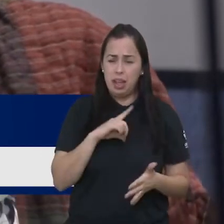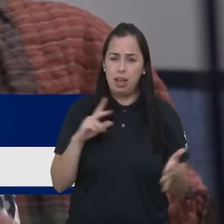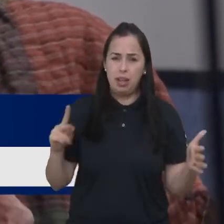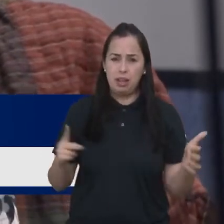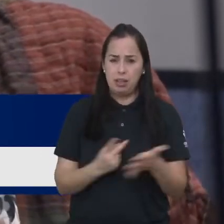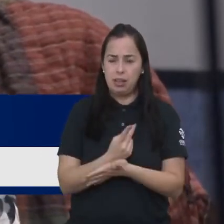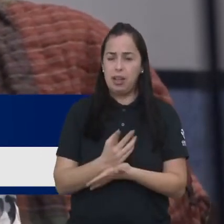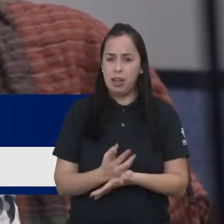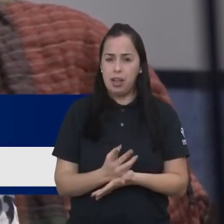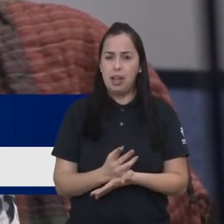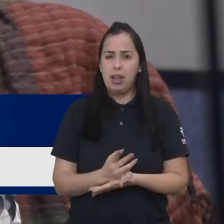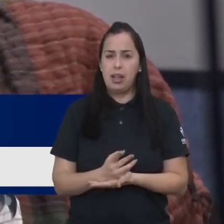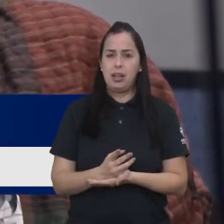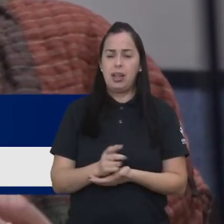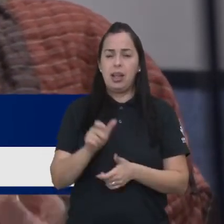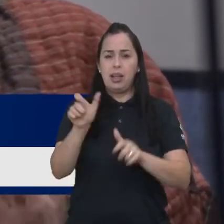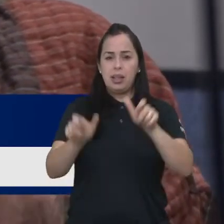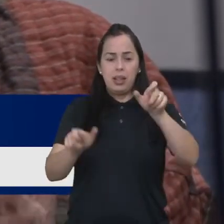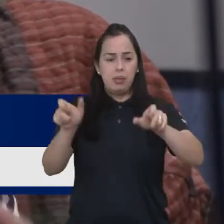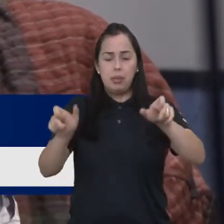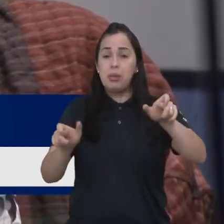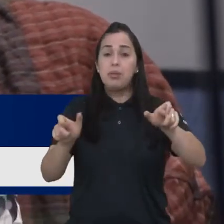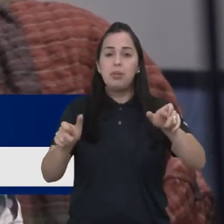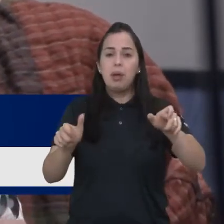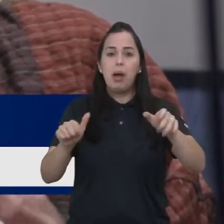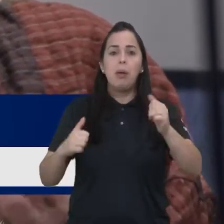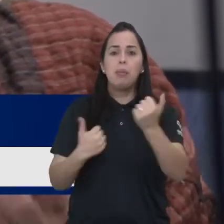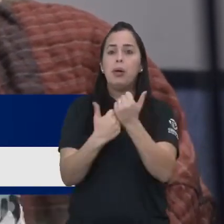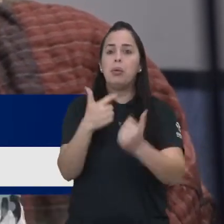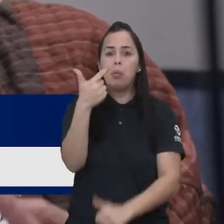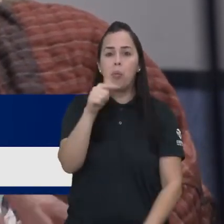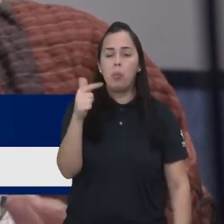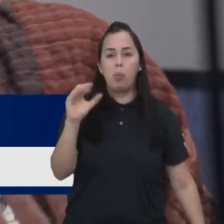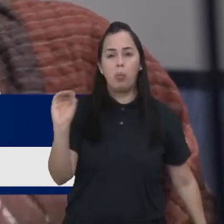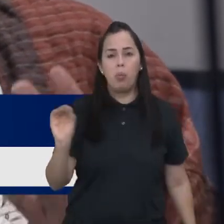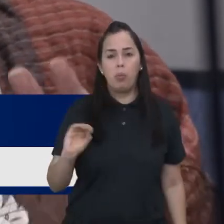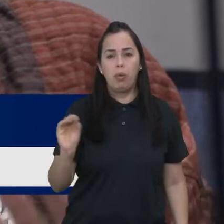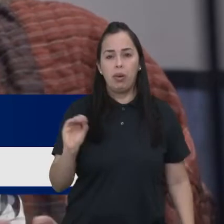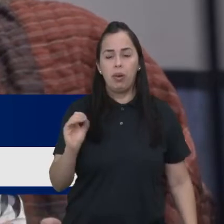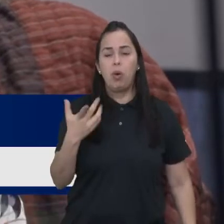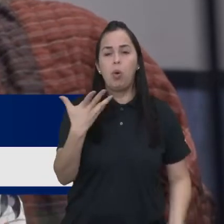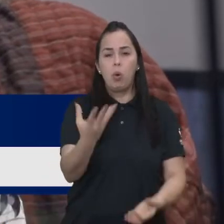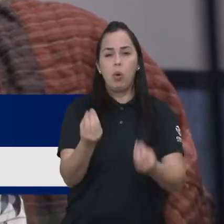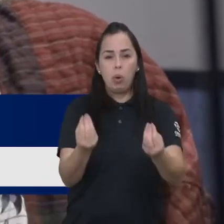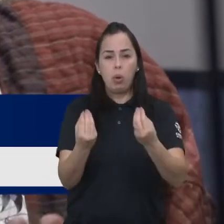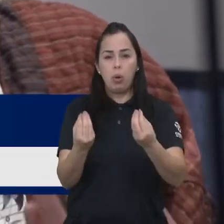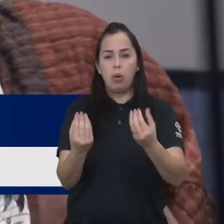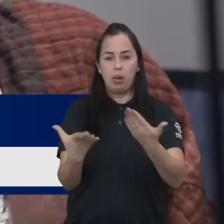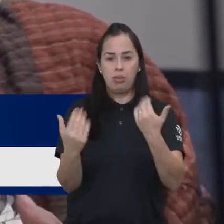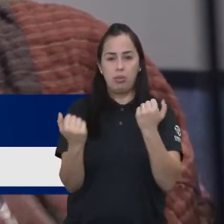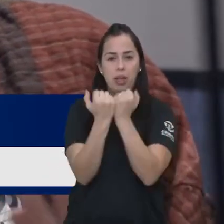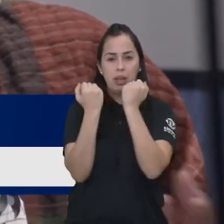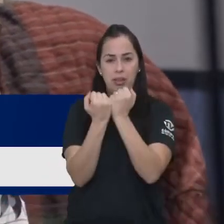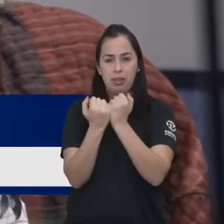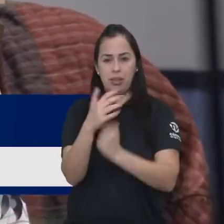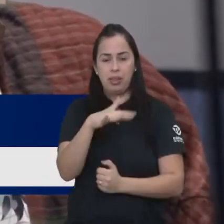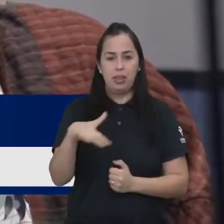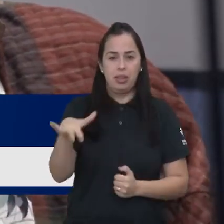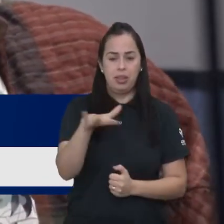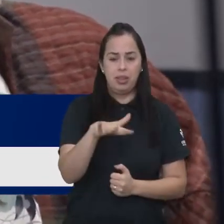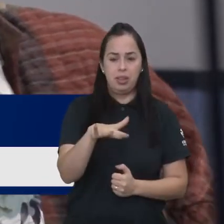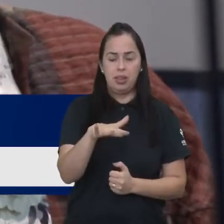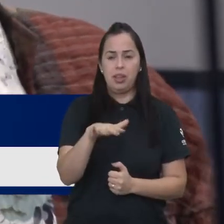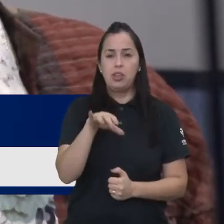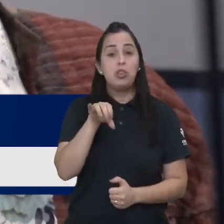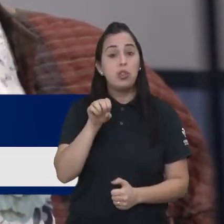os moradores não têm como, não têm assessoria, não têm como eles se defender, a única coisa que eles têm no